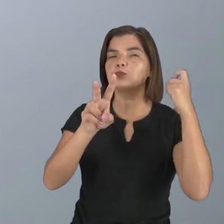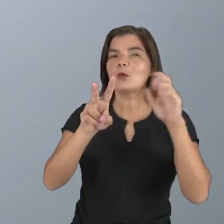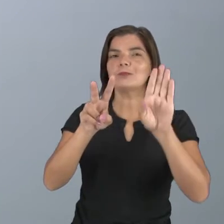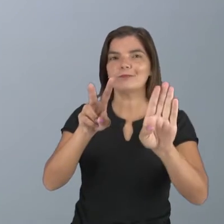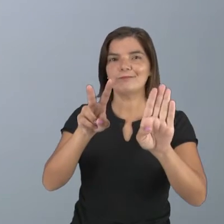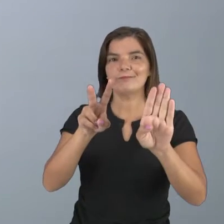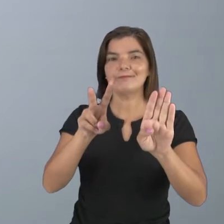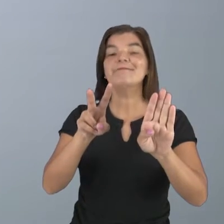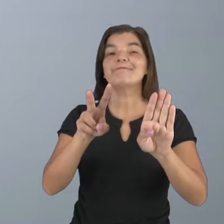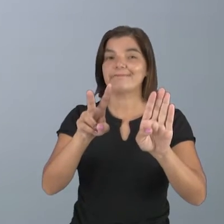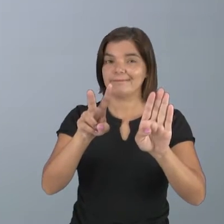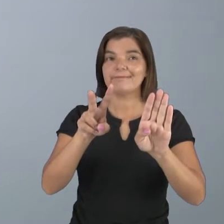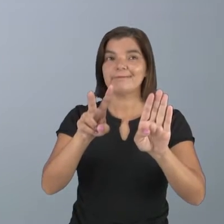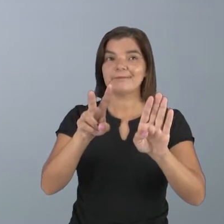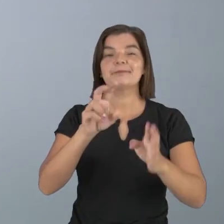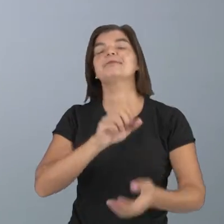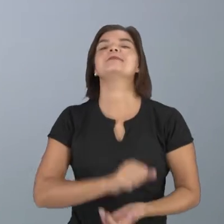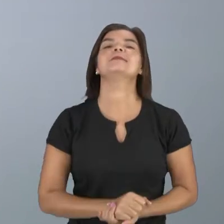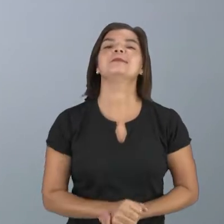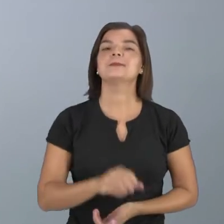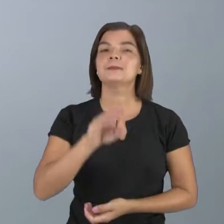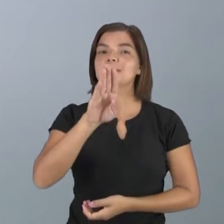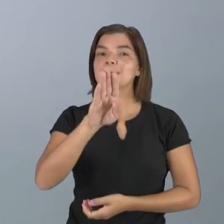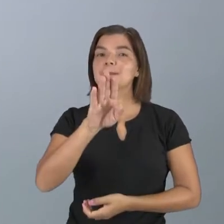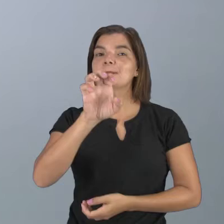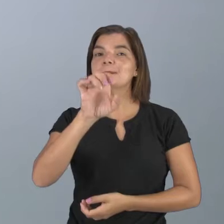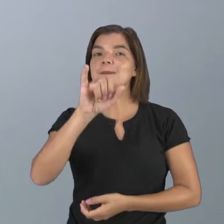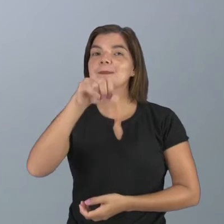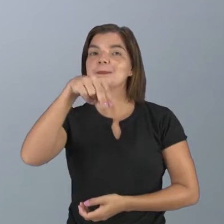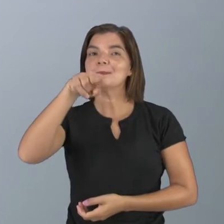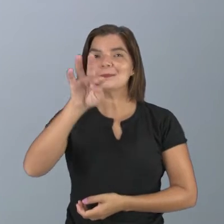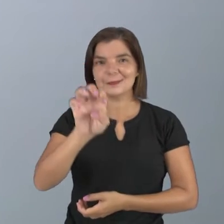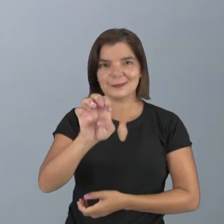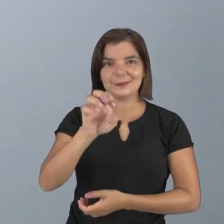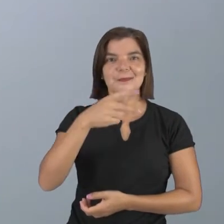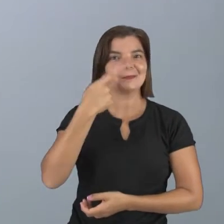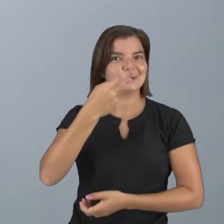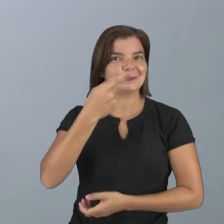sonzinho. Exemplo, a palavra 20. 20. Tranquilos?